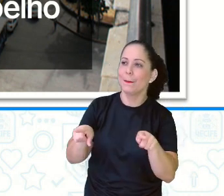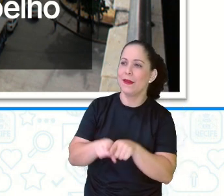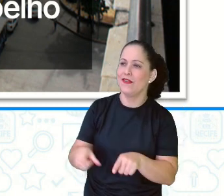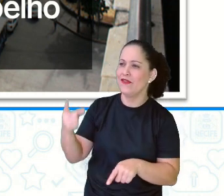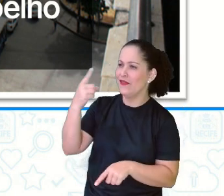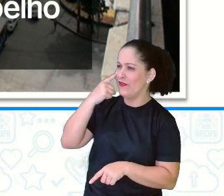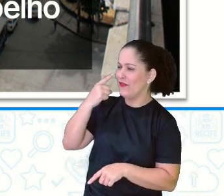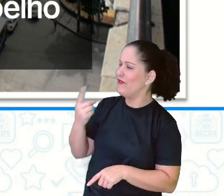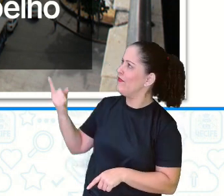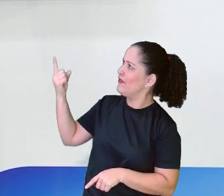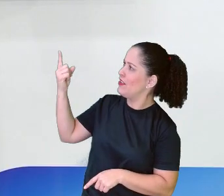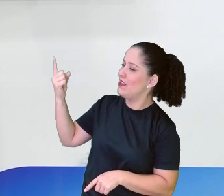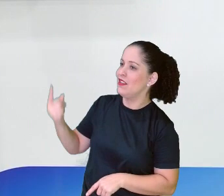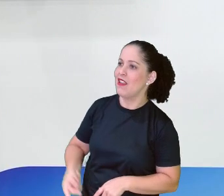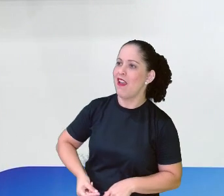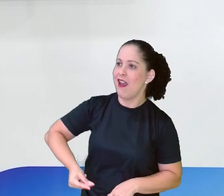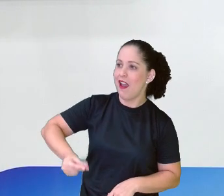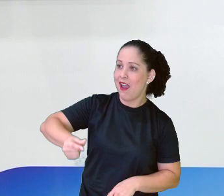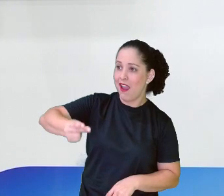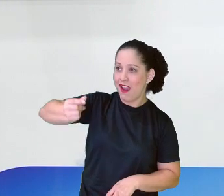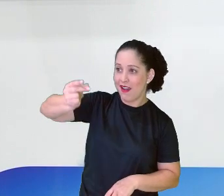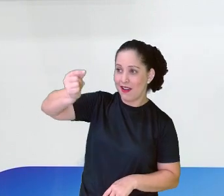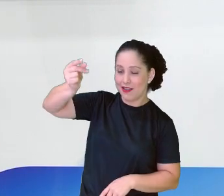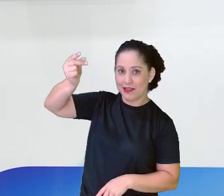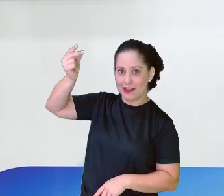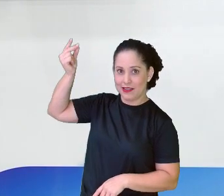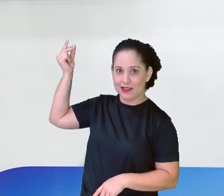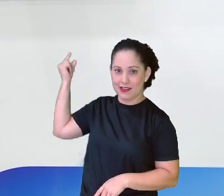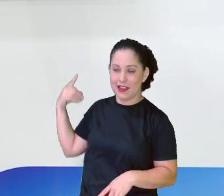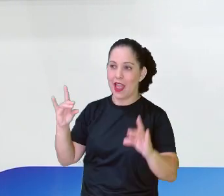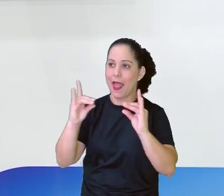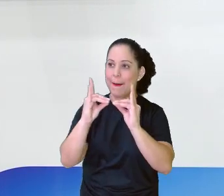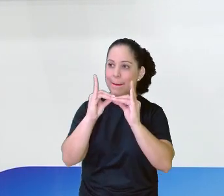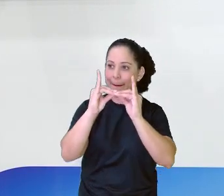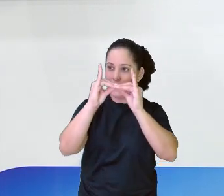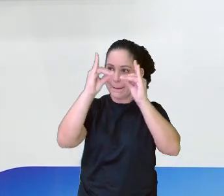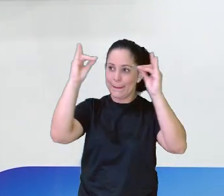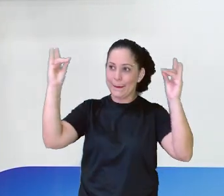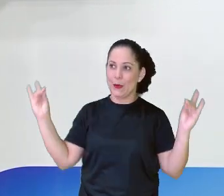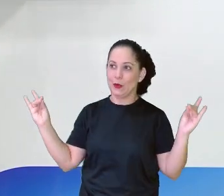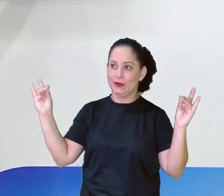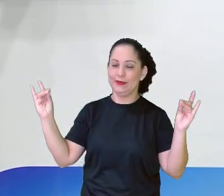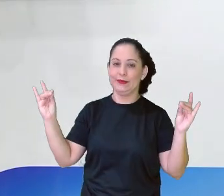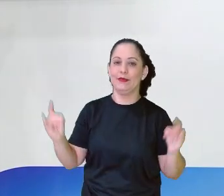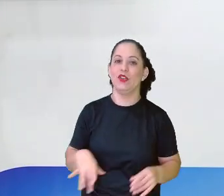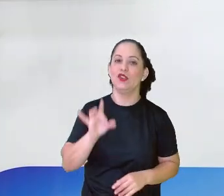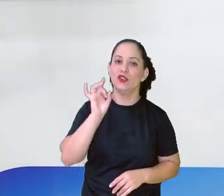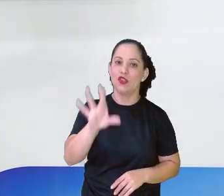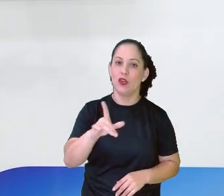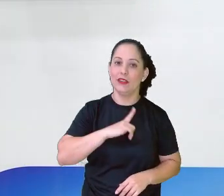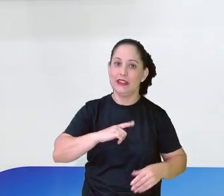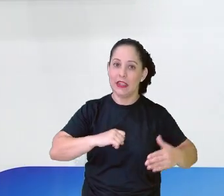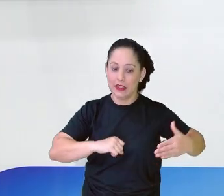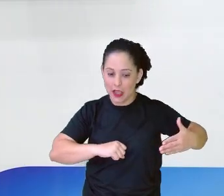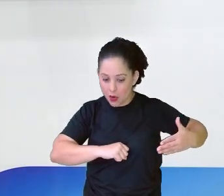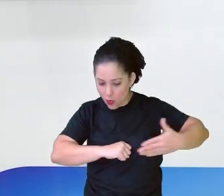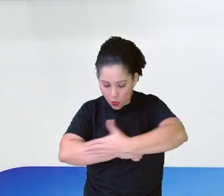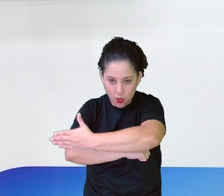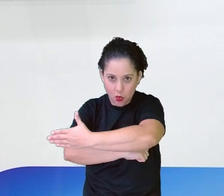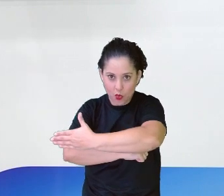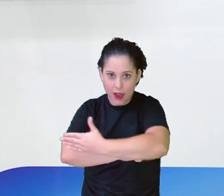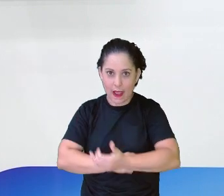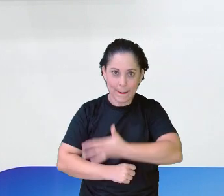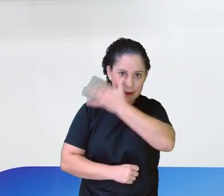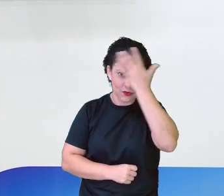que era a ponte antigamente. Esses carros antigos aqui, que só tinha uma mão, e hoje uma mão que eu falo, gente, para quem